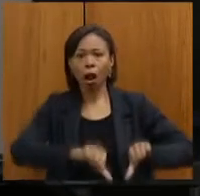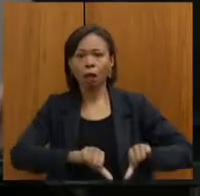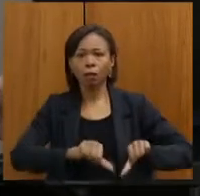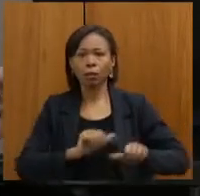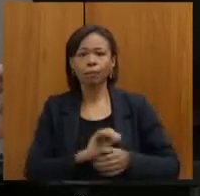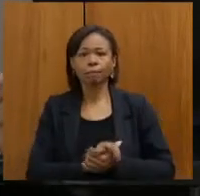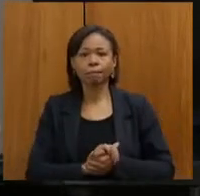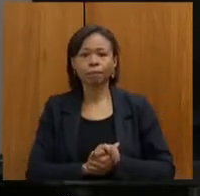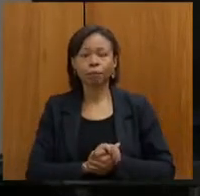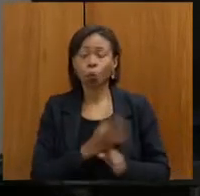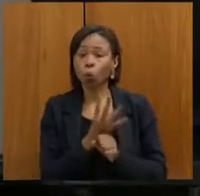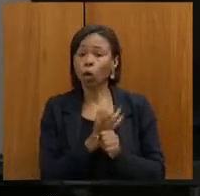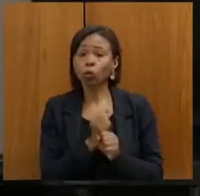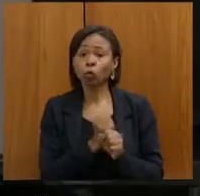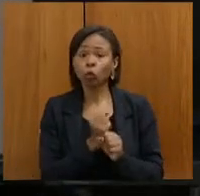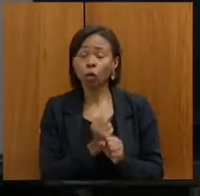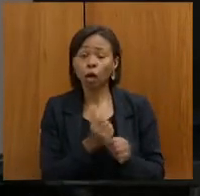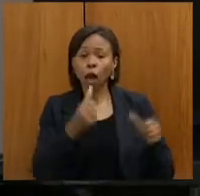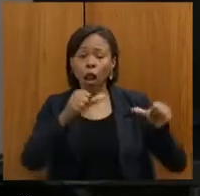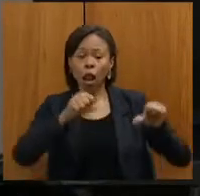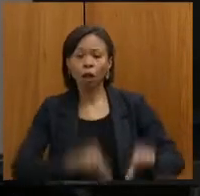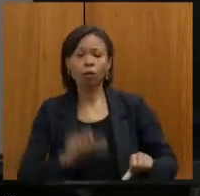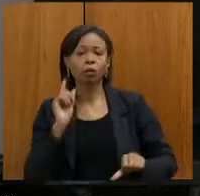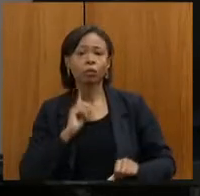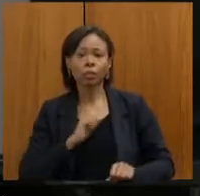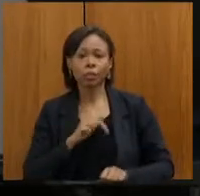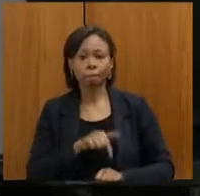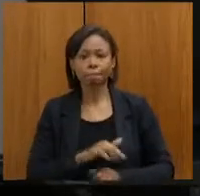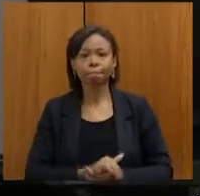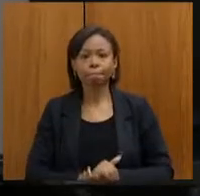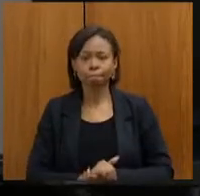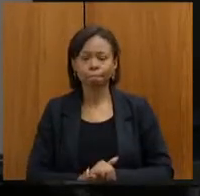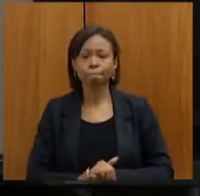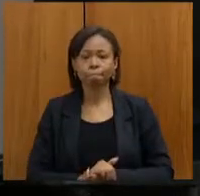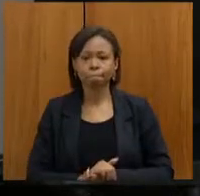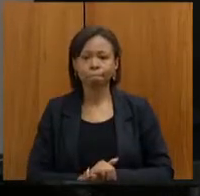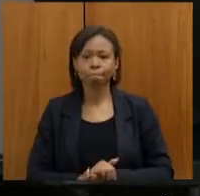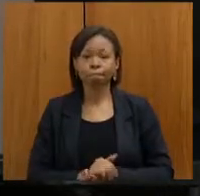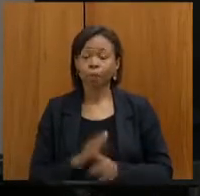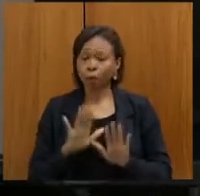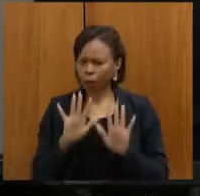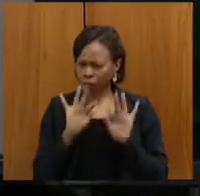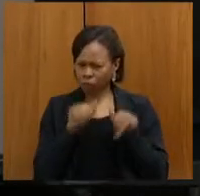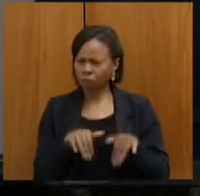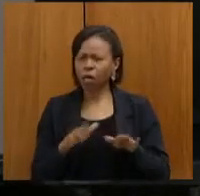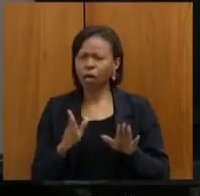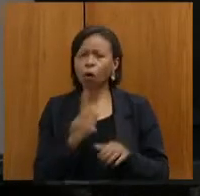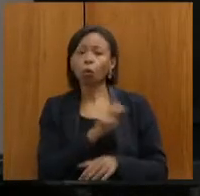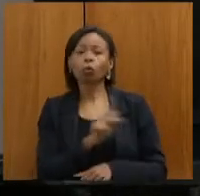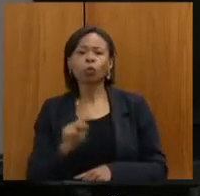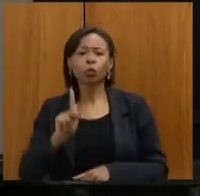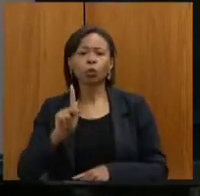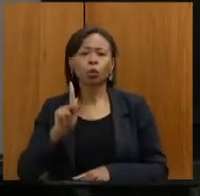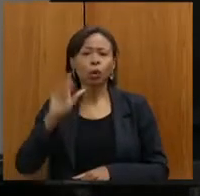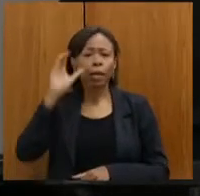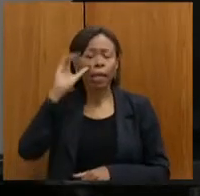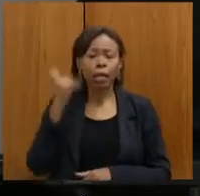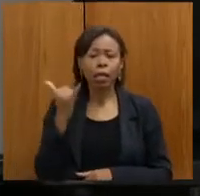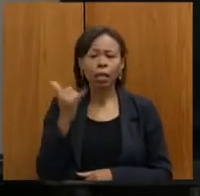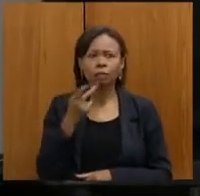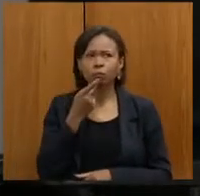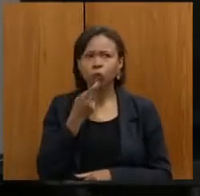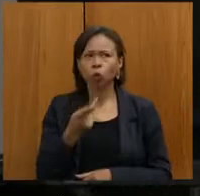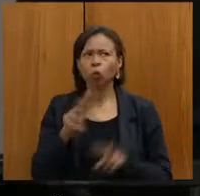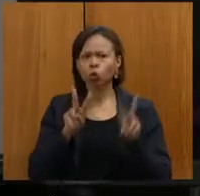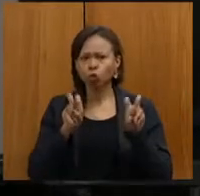é destruído em 4 anos e para terminar Presidente deputado do professor Cleyton trouxe aqui